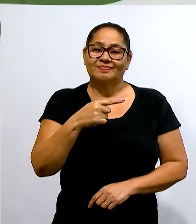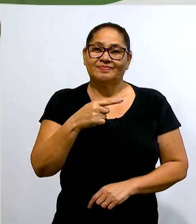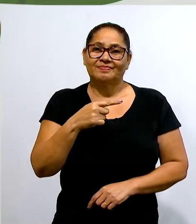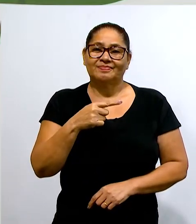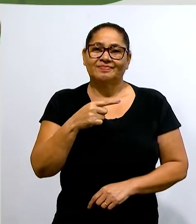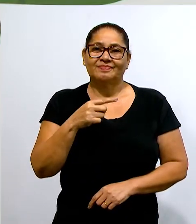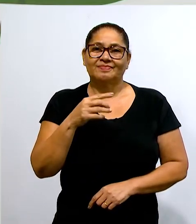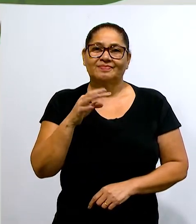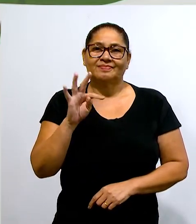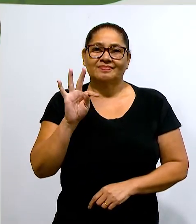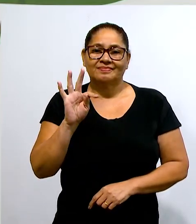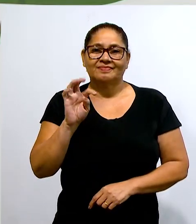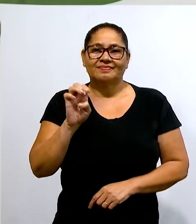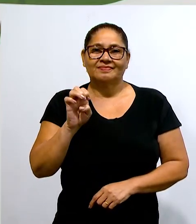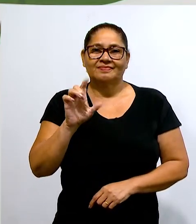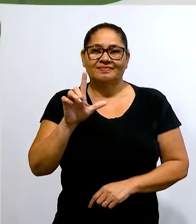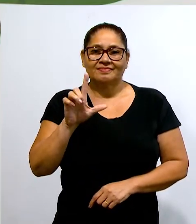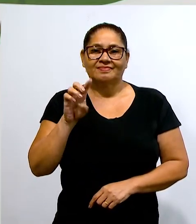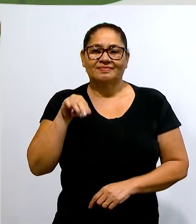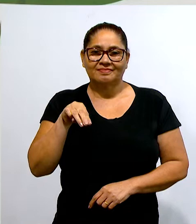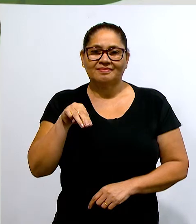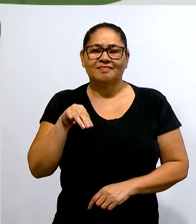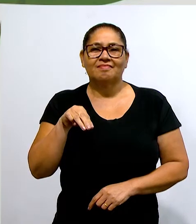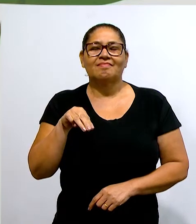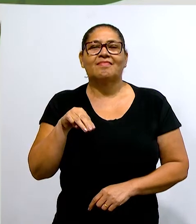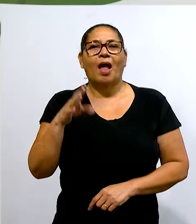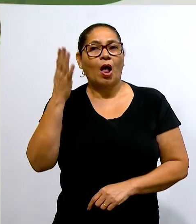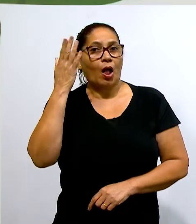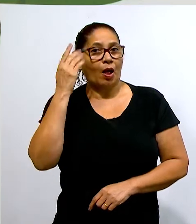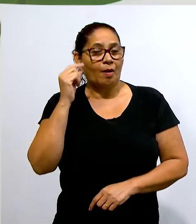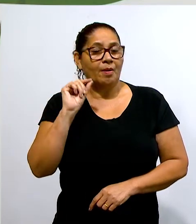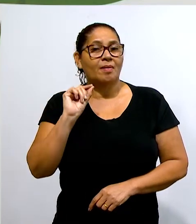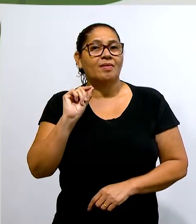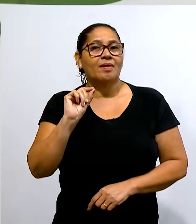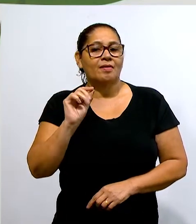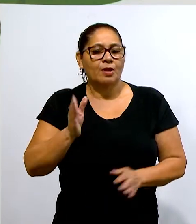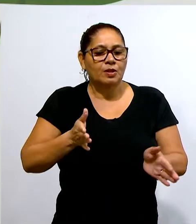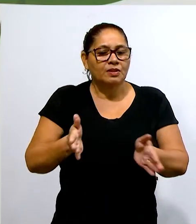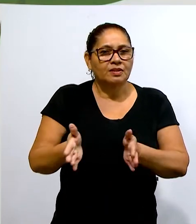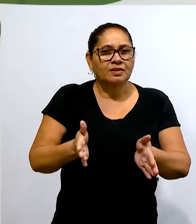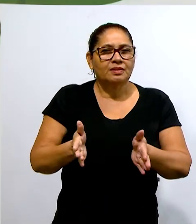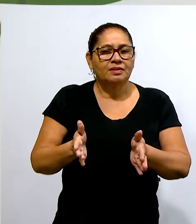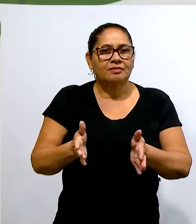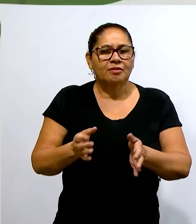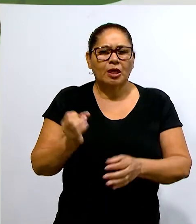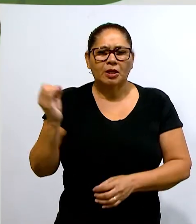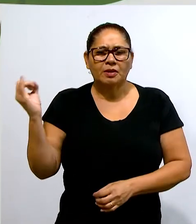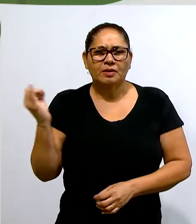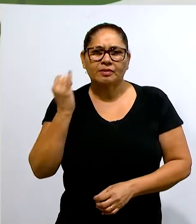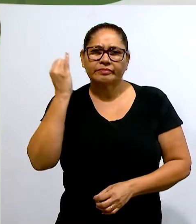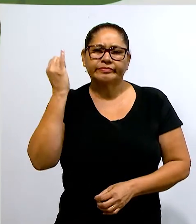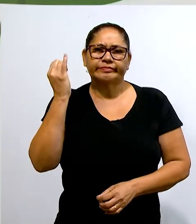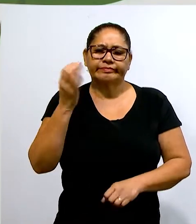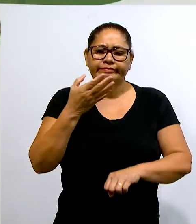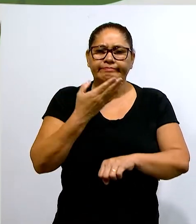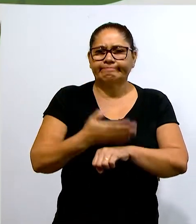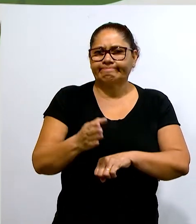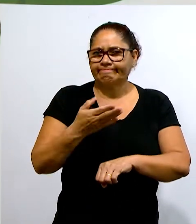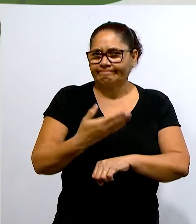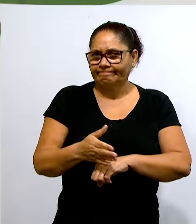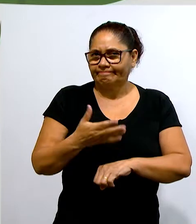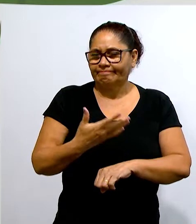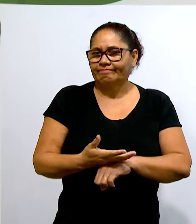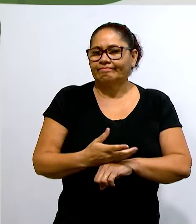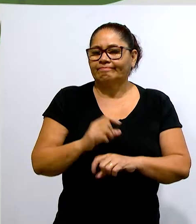Thelma. Sabemos que a acessibilidade é um fator essencial na prática, nas nossas